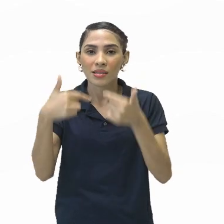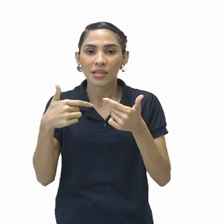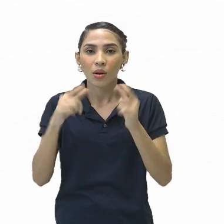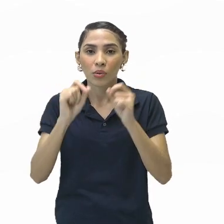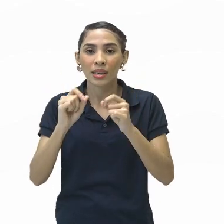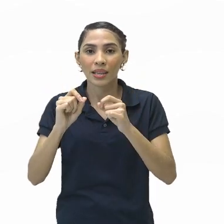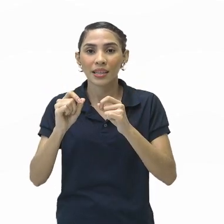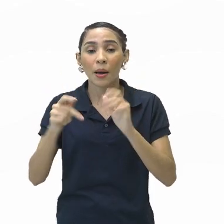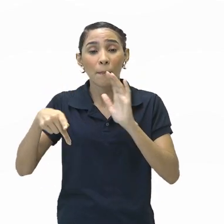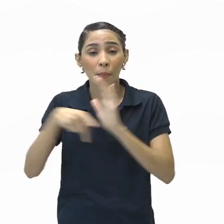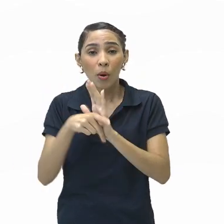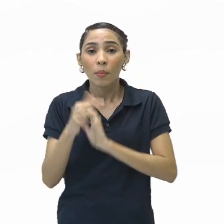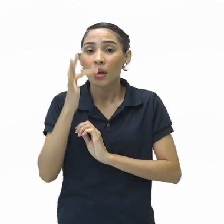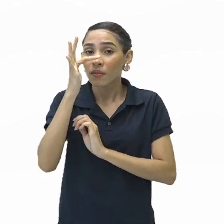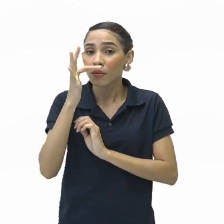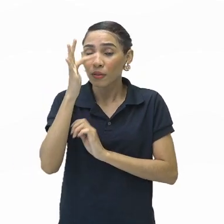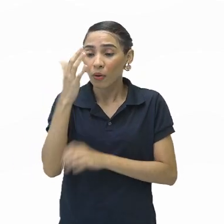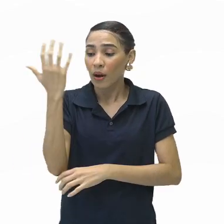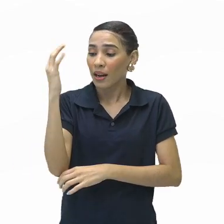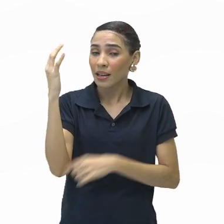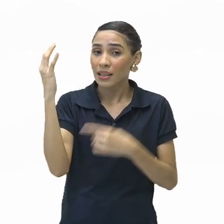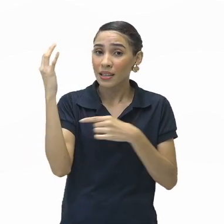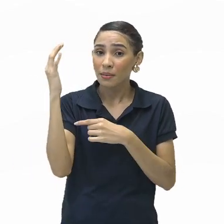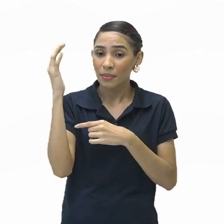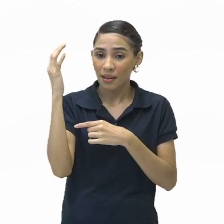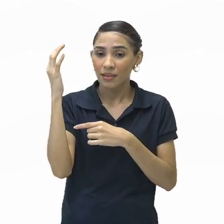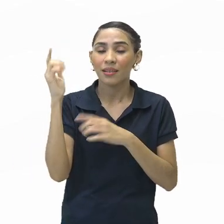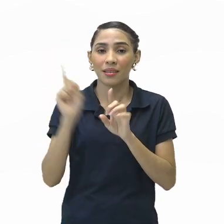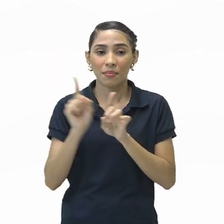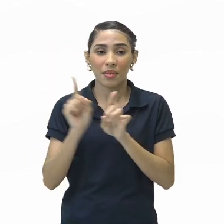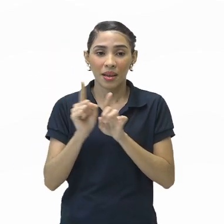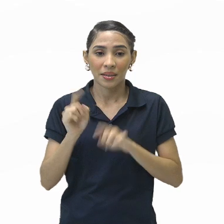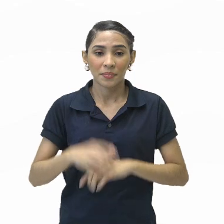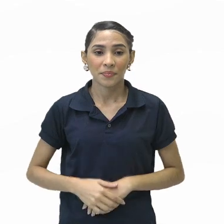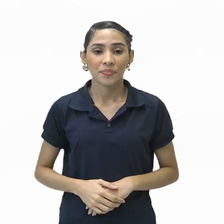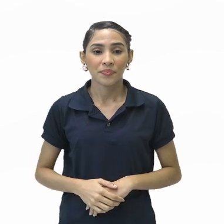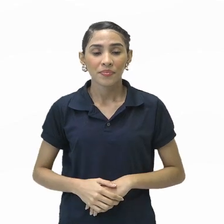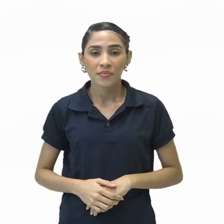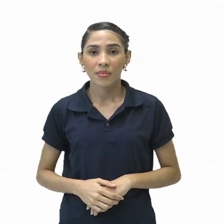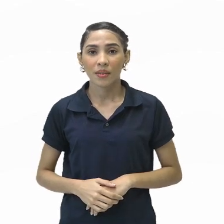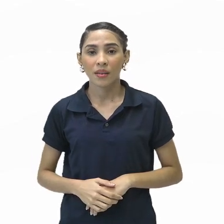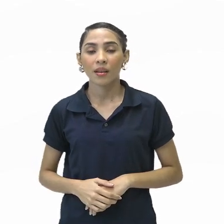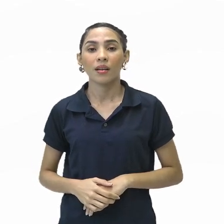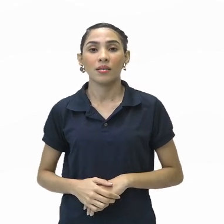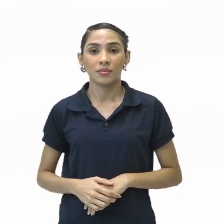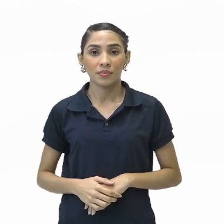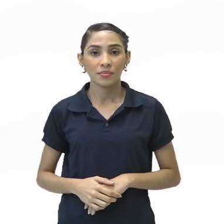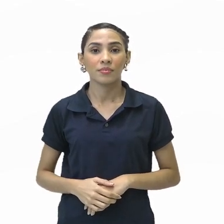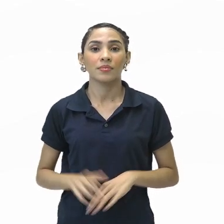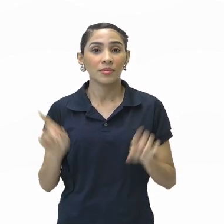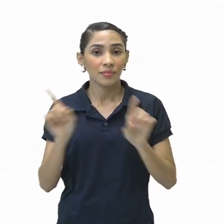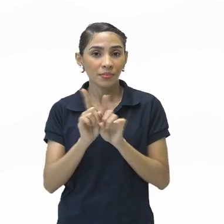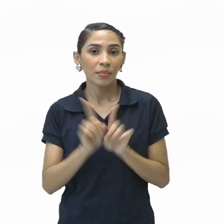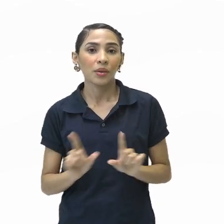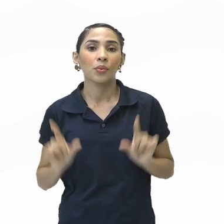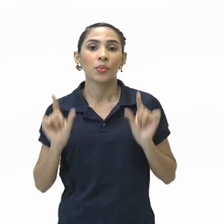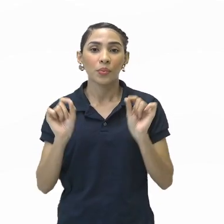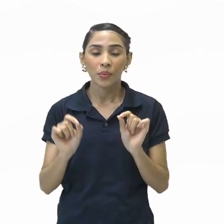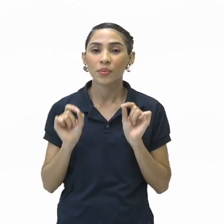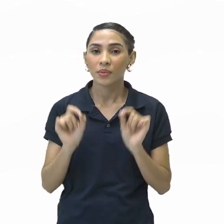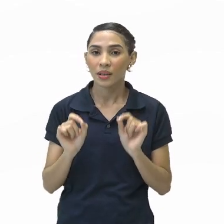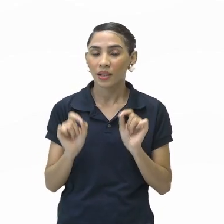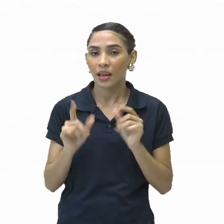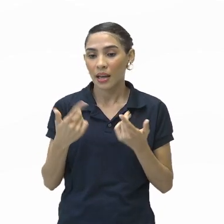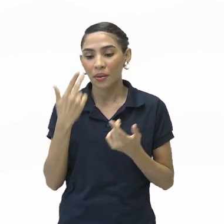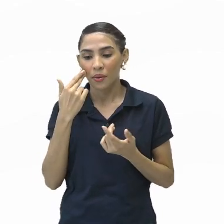de plantas originárias da Amazônia. E não só isso, né? Tem até...